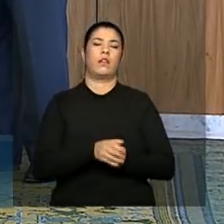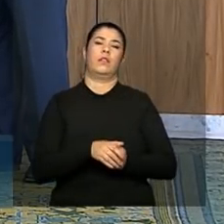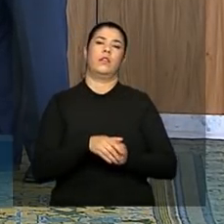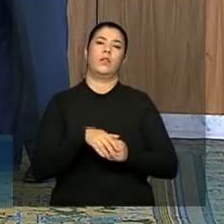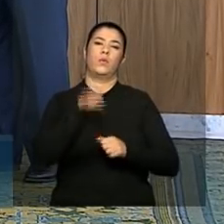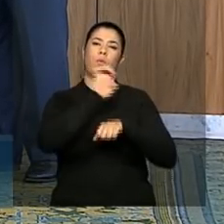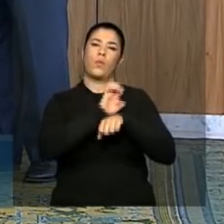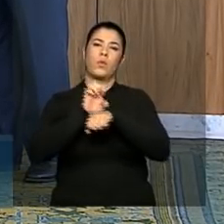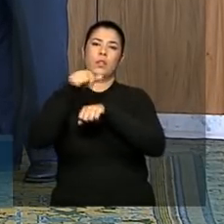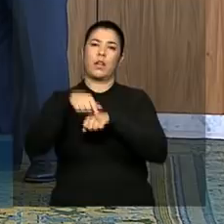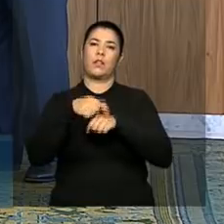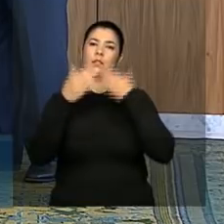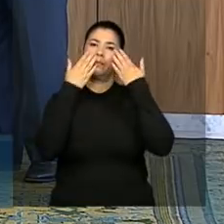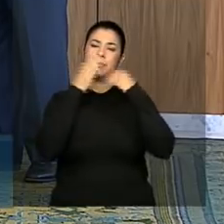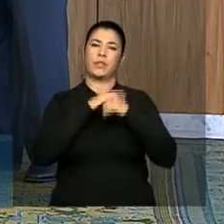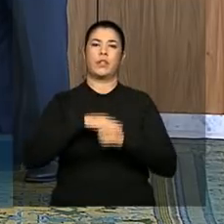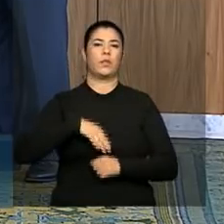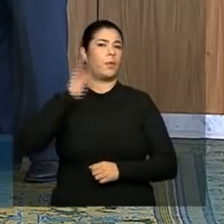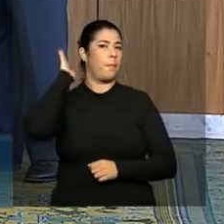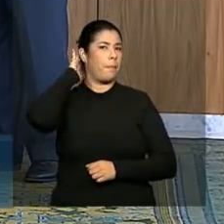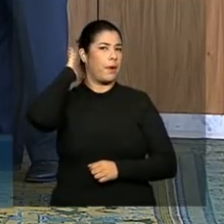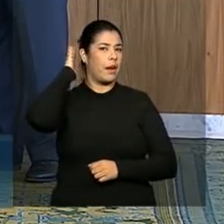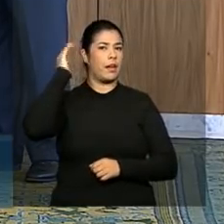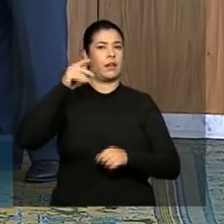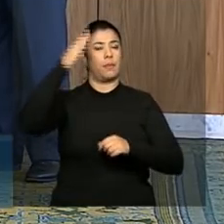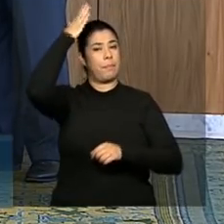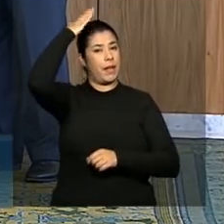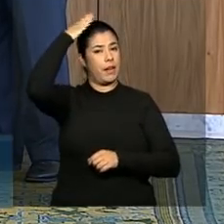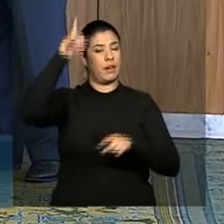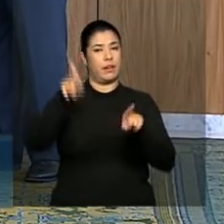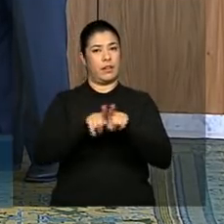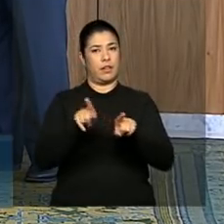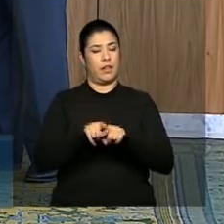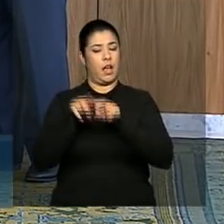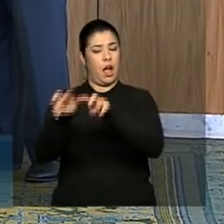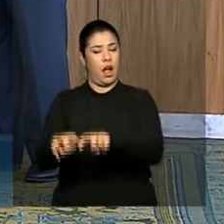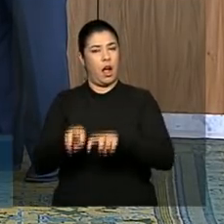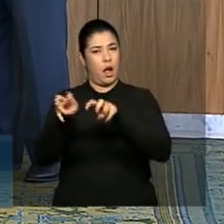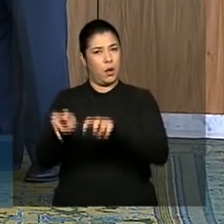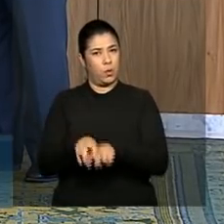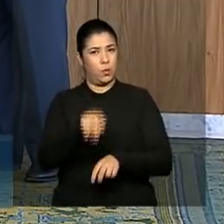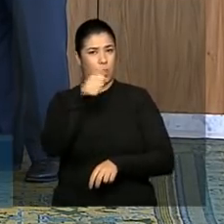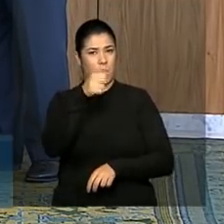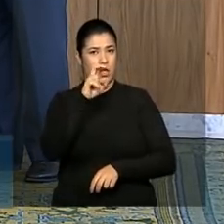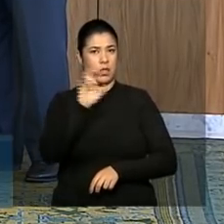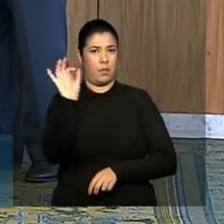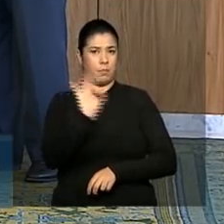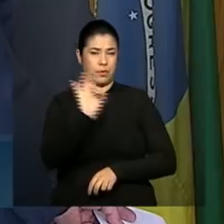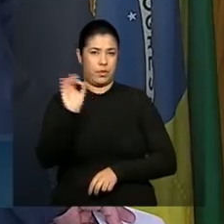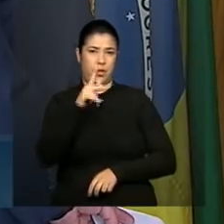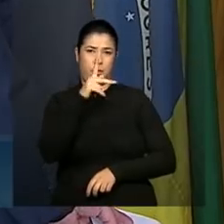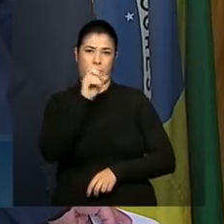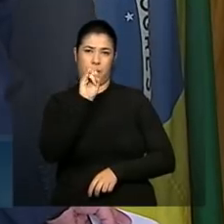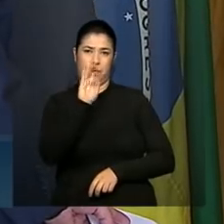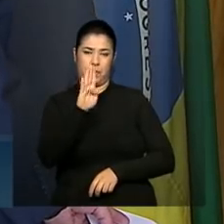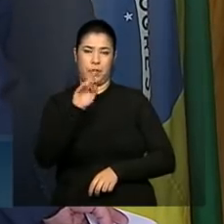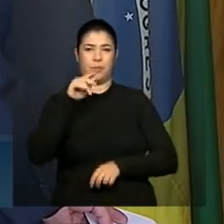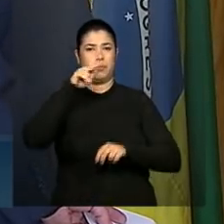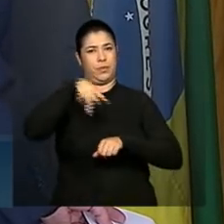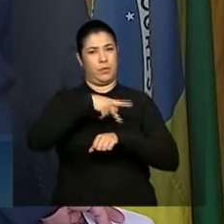A agricultura representa 15% do PIB do país. A indústria